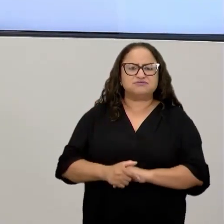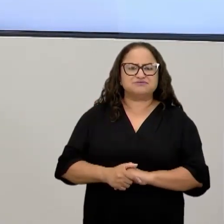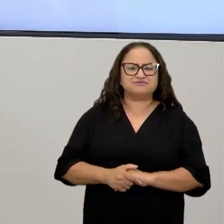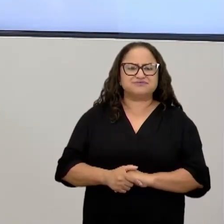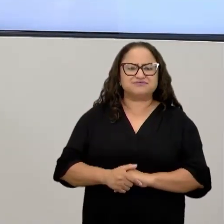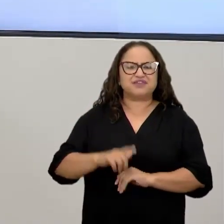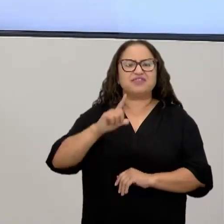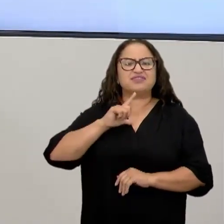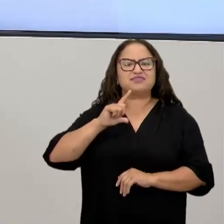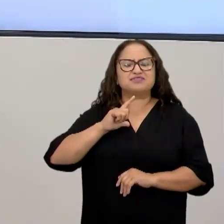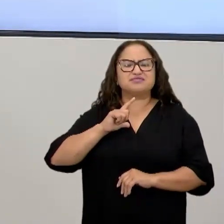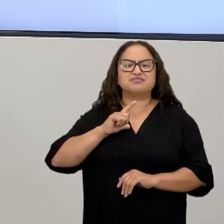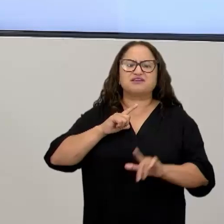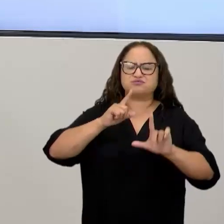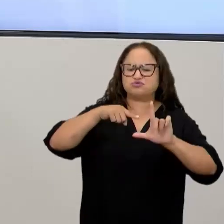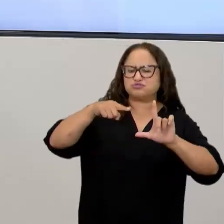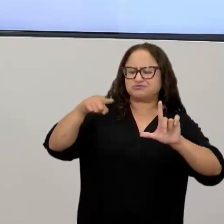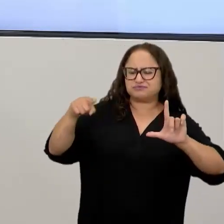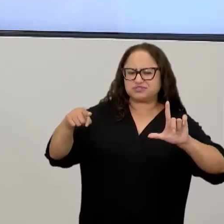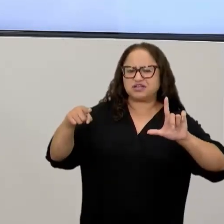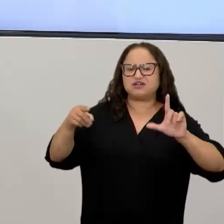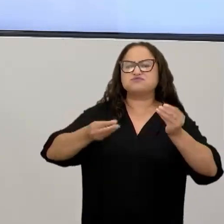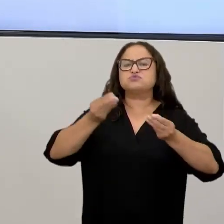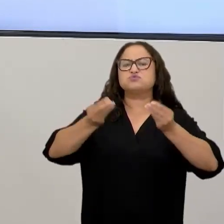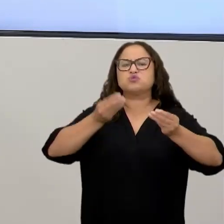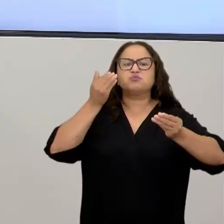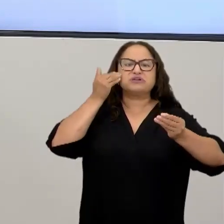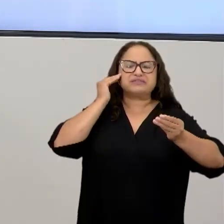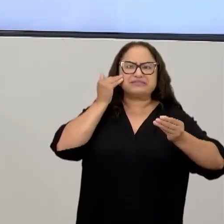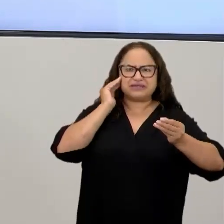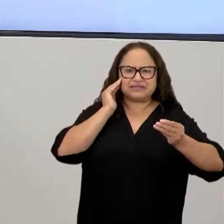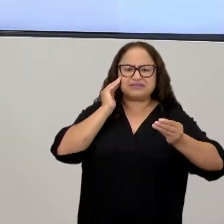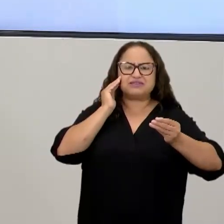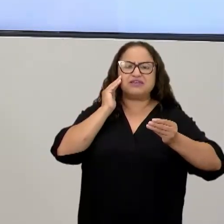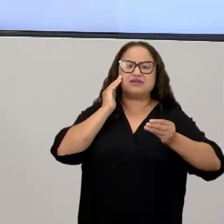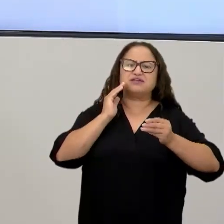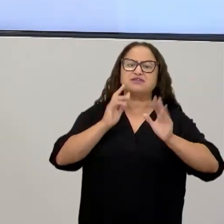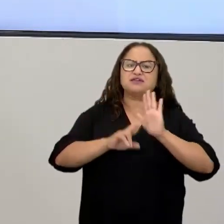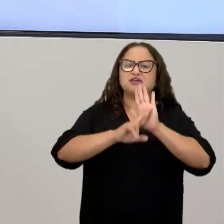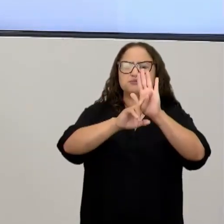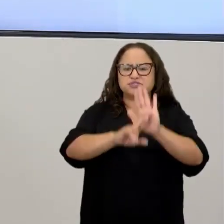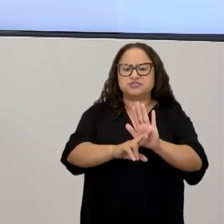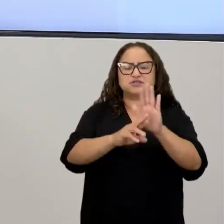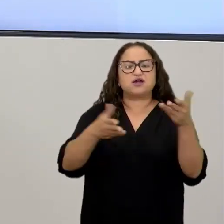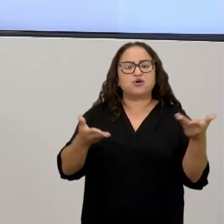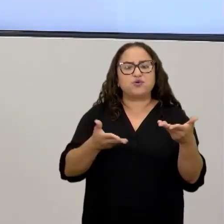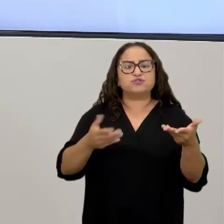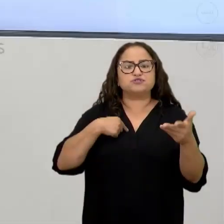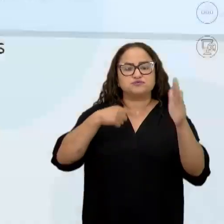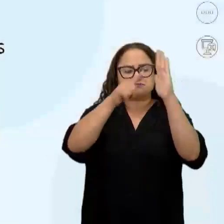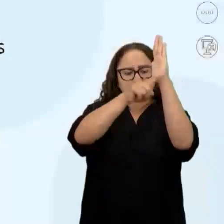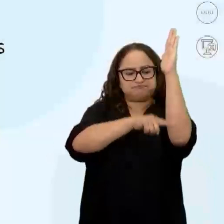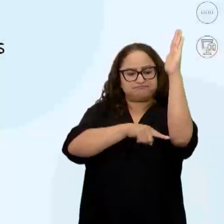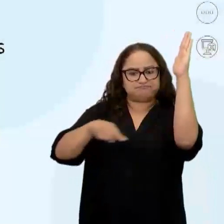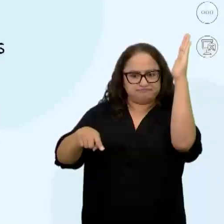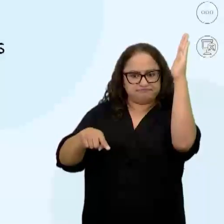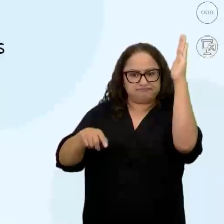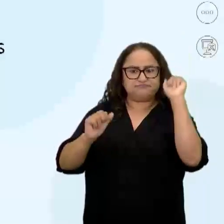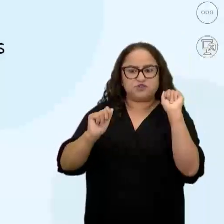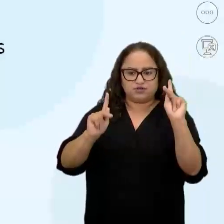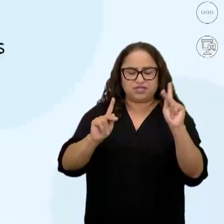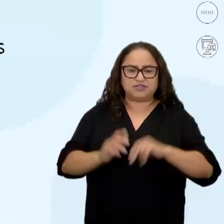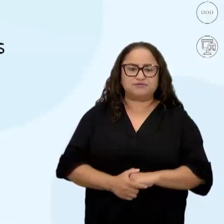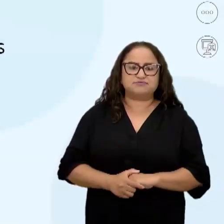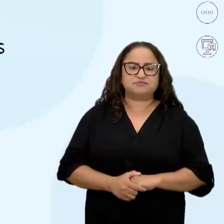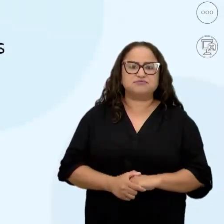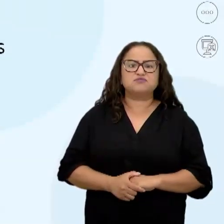então aí a gente tem os gráficos das funções É sobre o compreender e representar a gente vai usar hoje uma representação que a gráfica tá certo